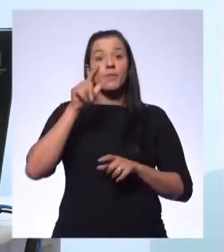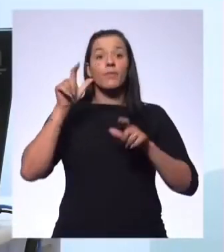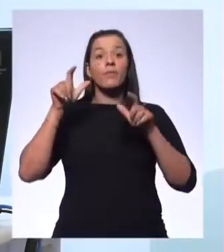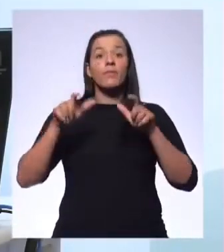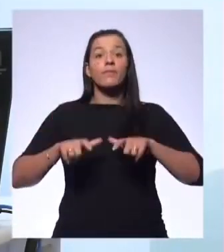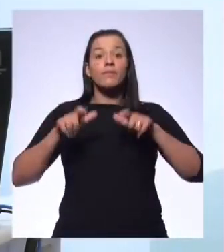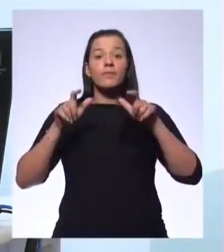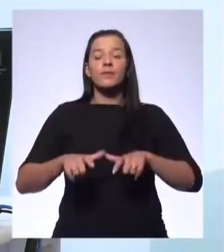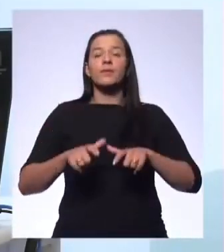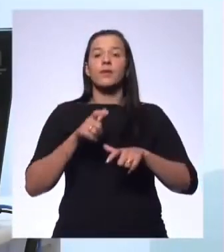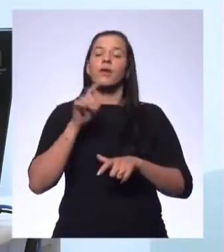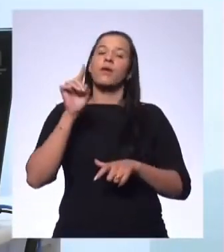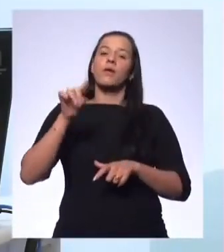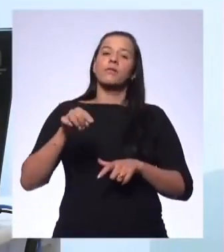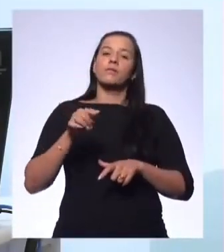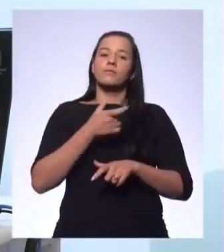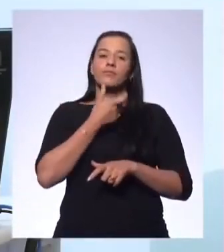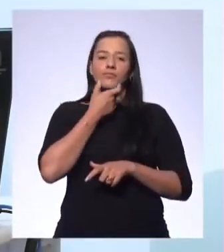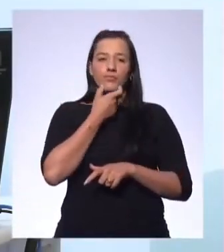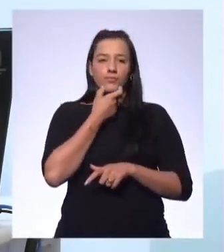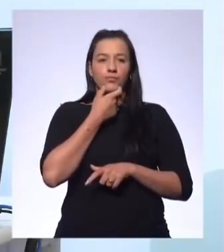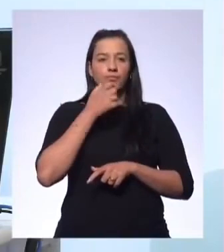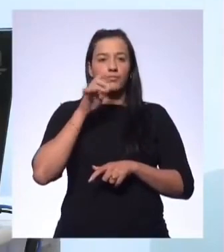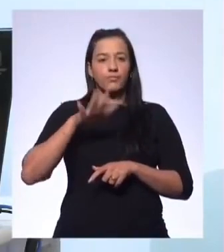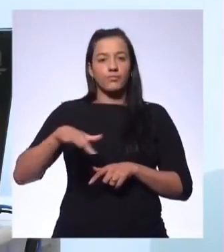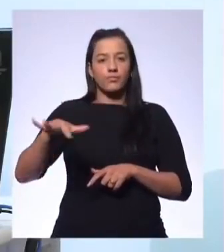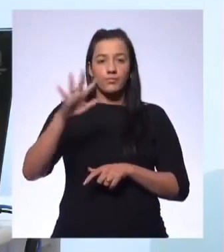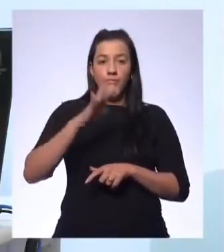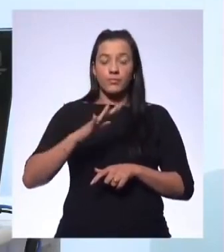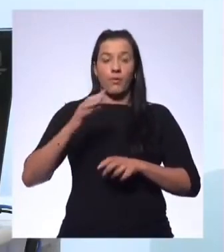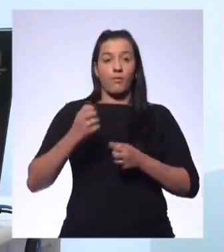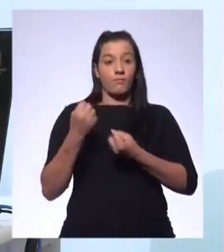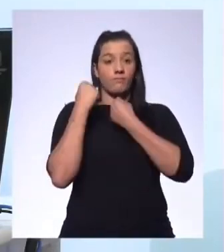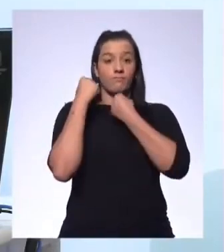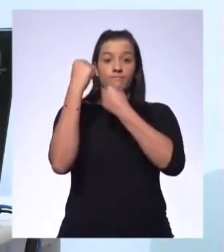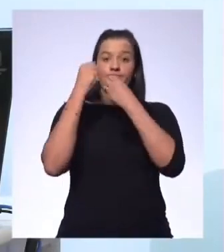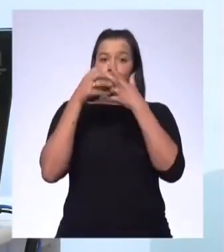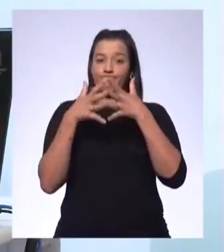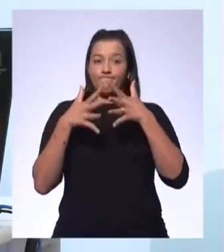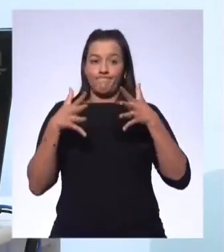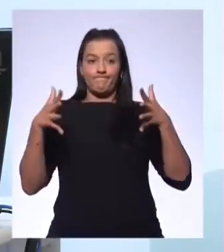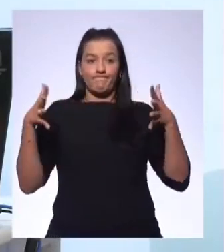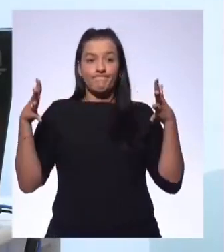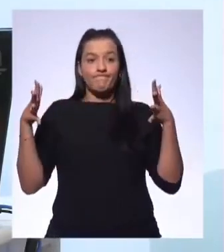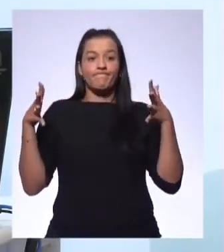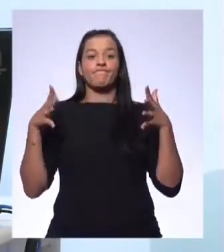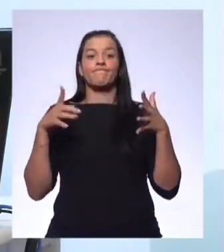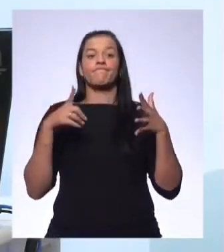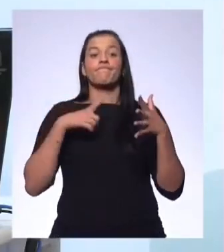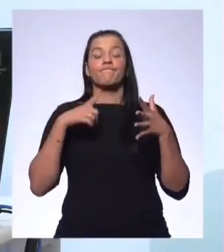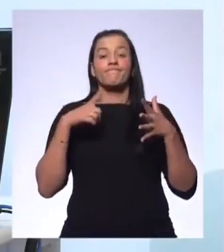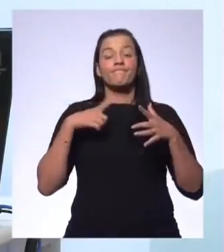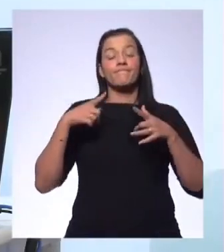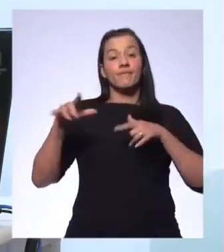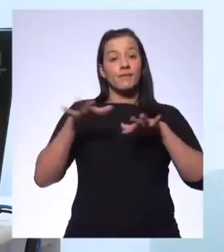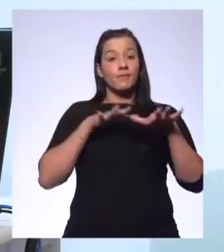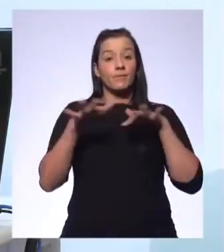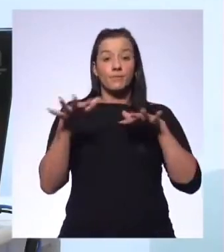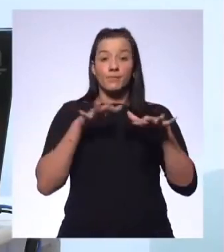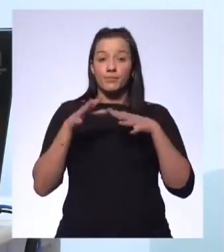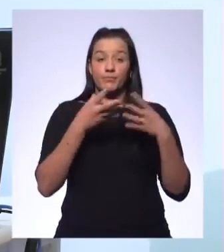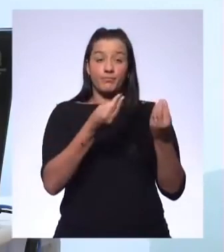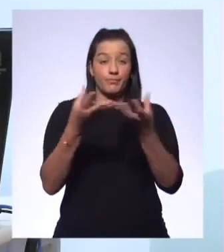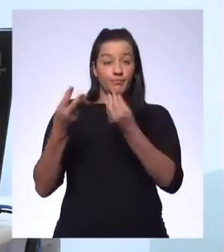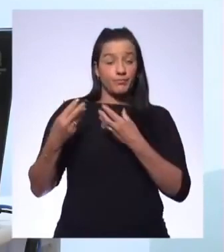sala inteira, né? Então, vocês vejam que era uma potência ali muito grande que servia para movimentar